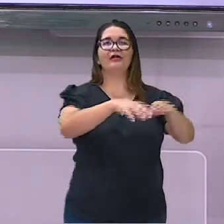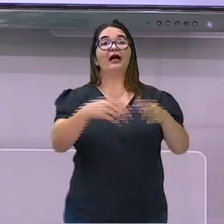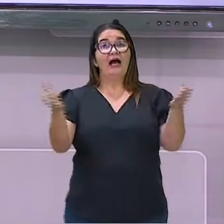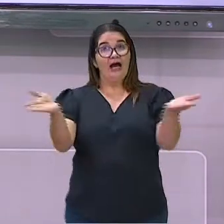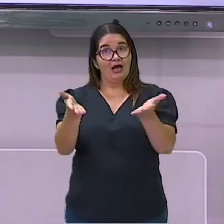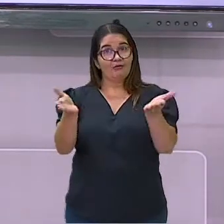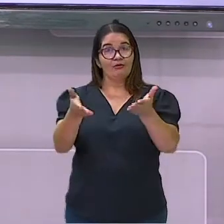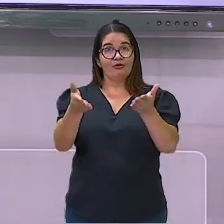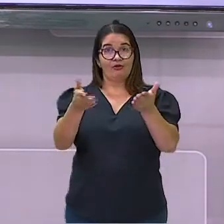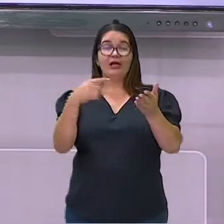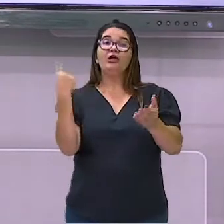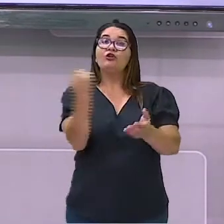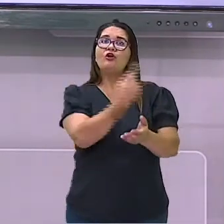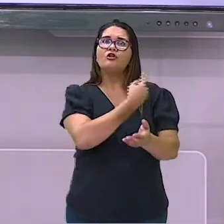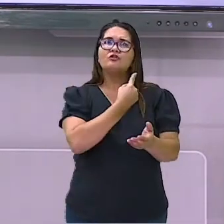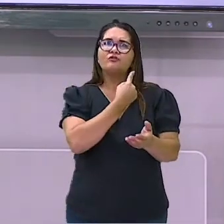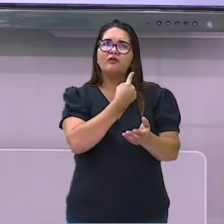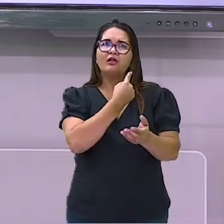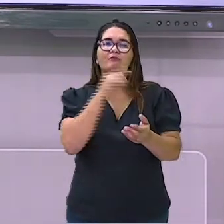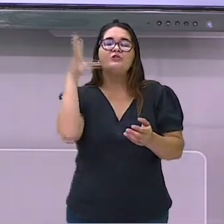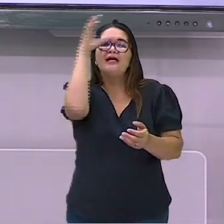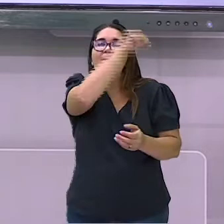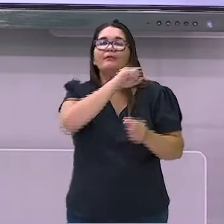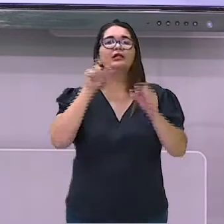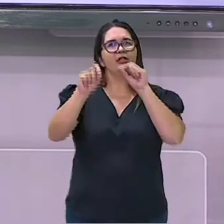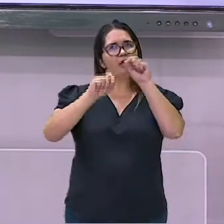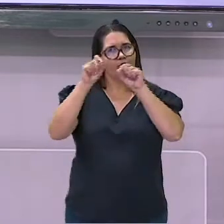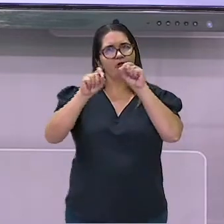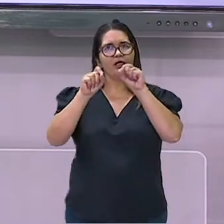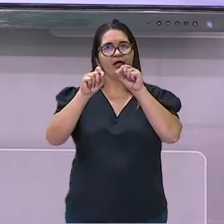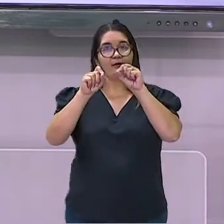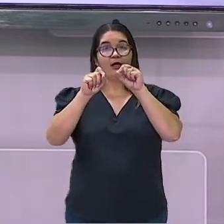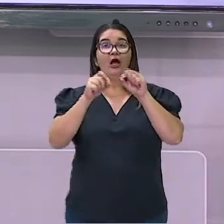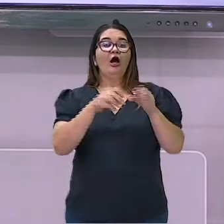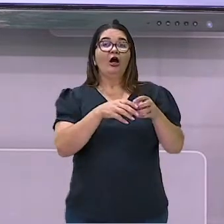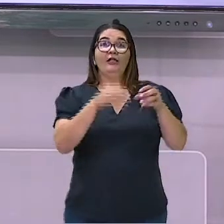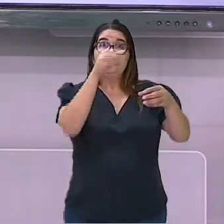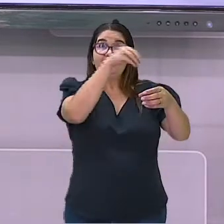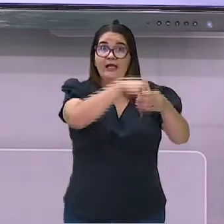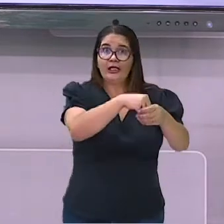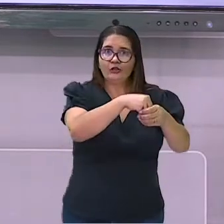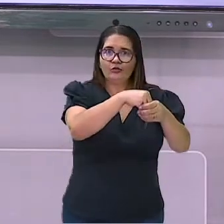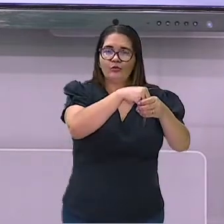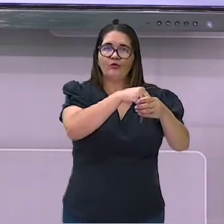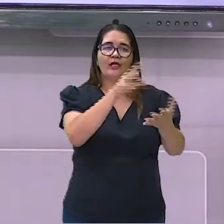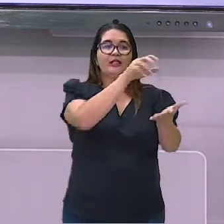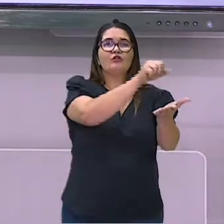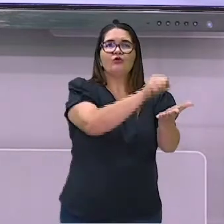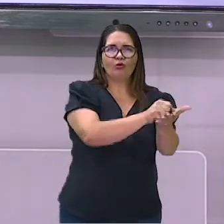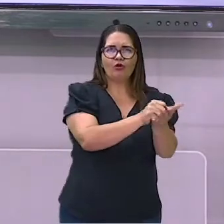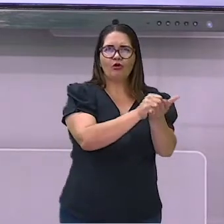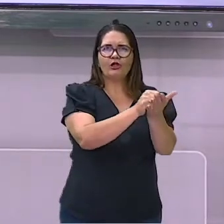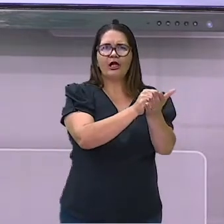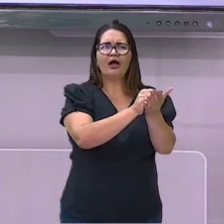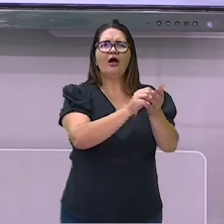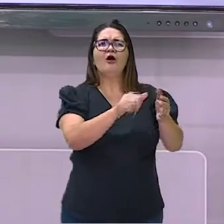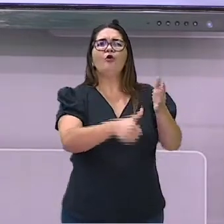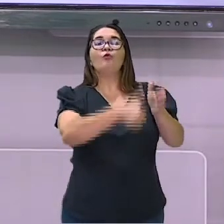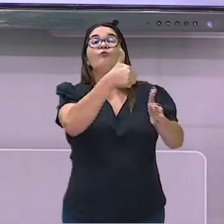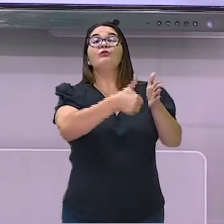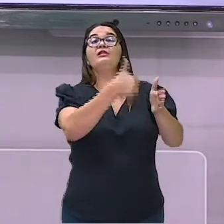territorial da colônia a partir de 1530, ou seja, do território brasileiro, fez com